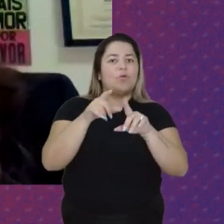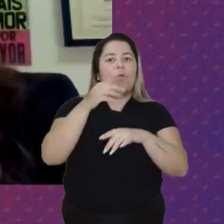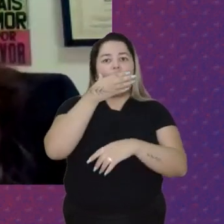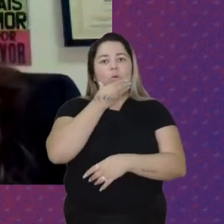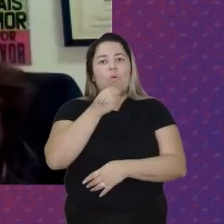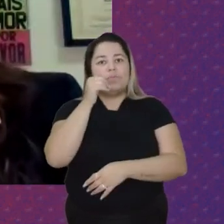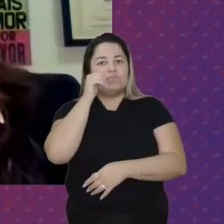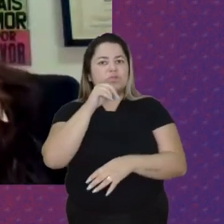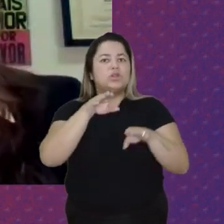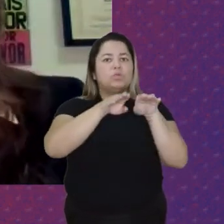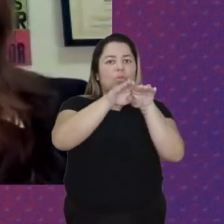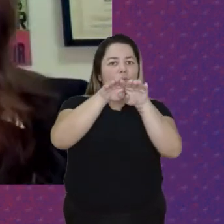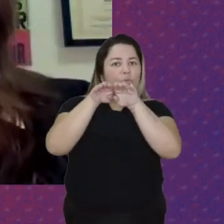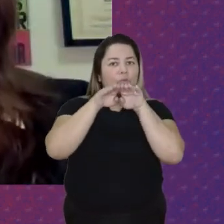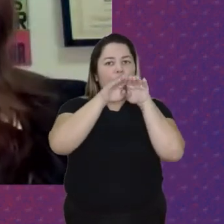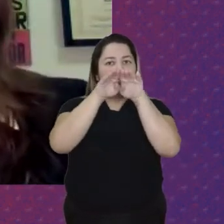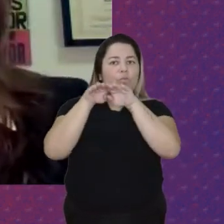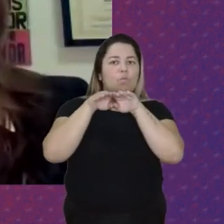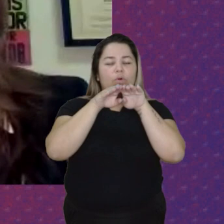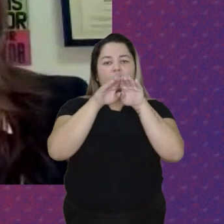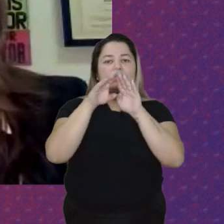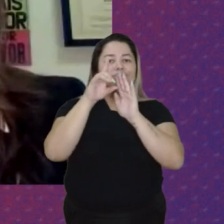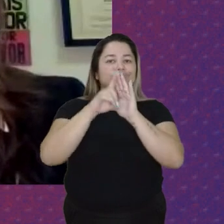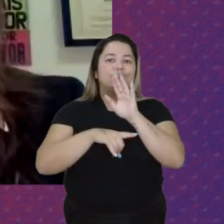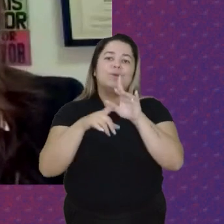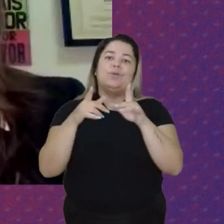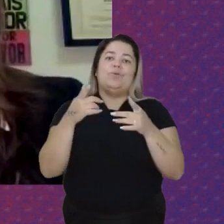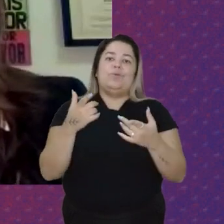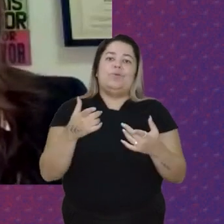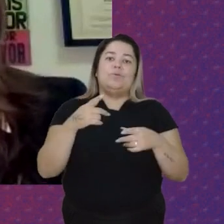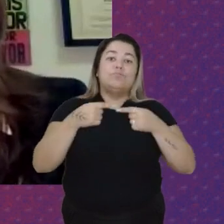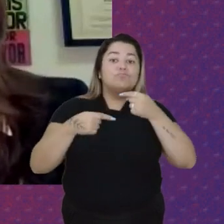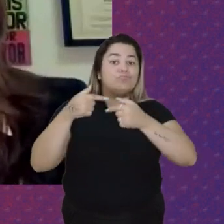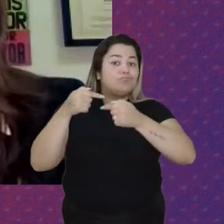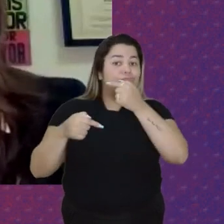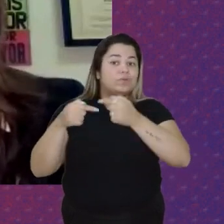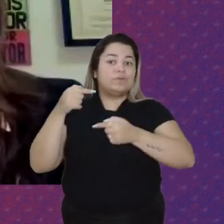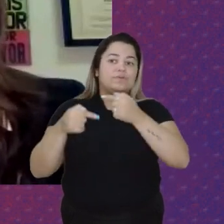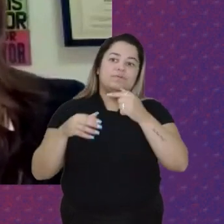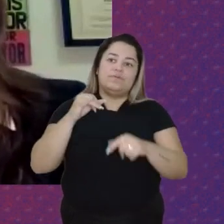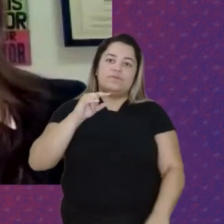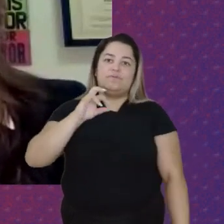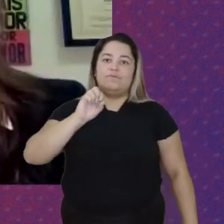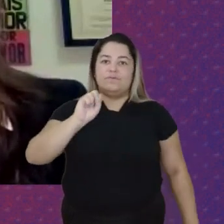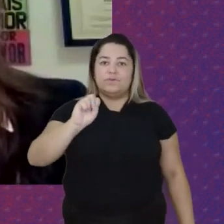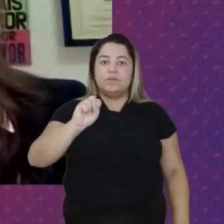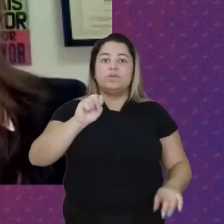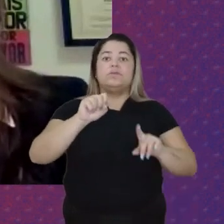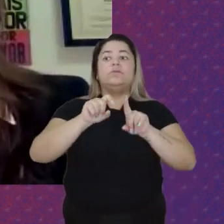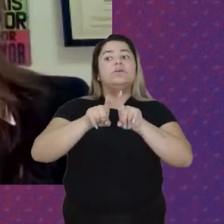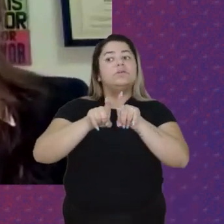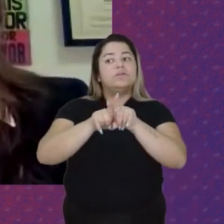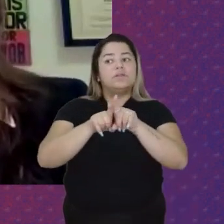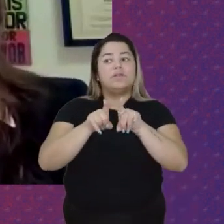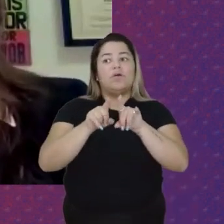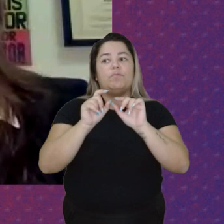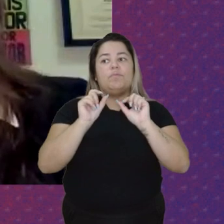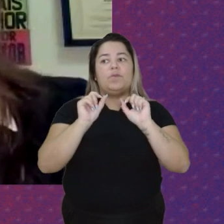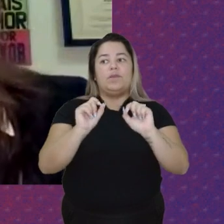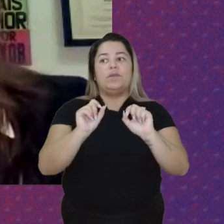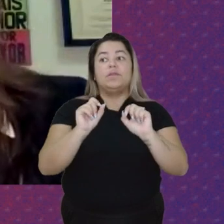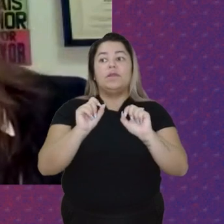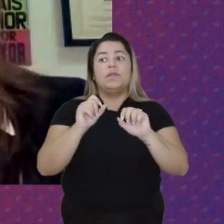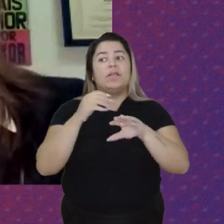mulheres são iguais em direitos, né, no gozo dos seus direitos políticos, dos seus direitos civis e políticos, apesar de tudo isso,